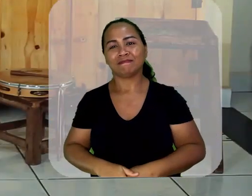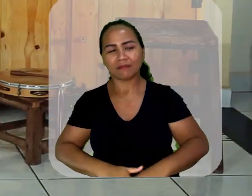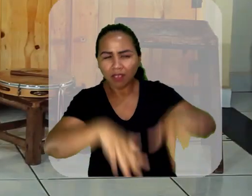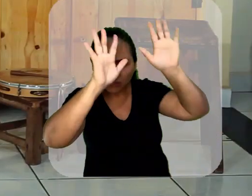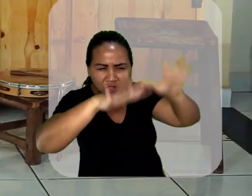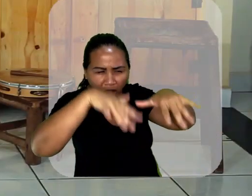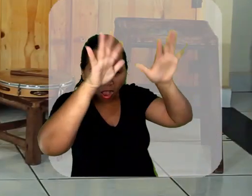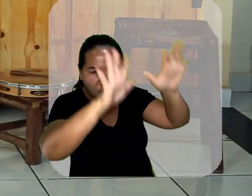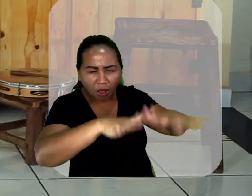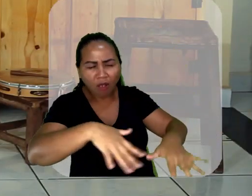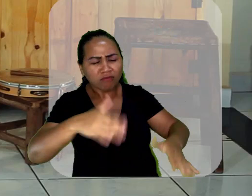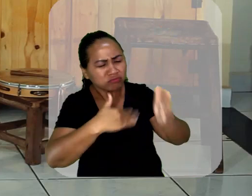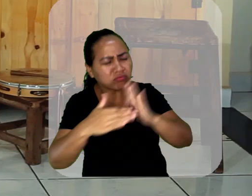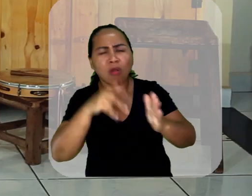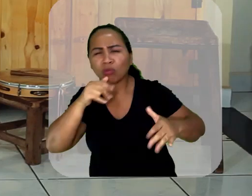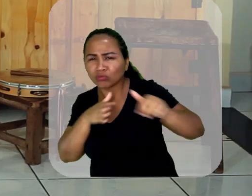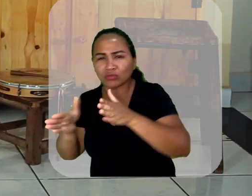Salve todos os rios,